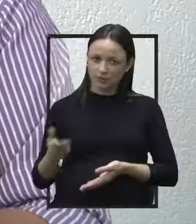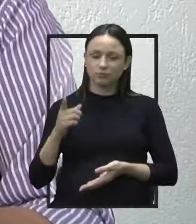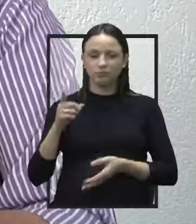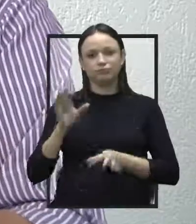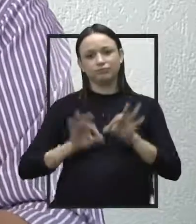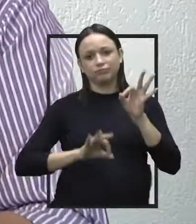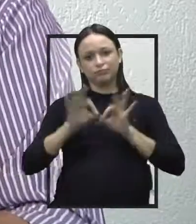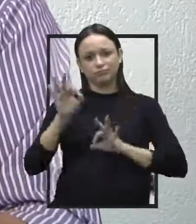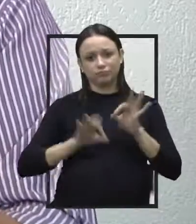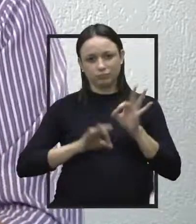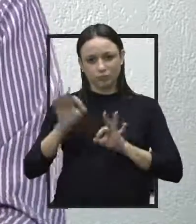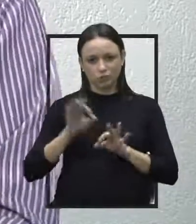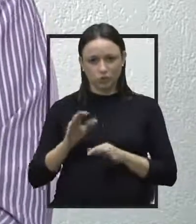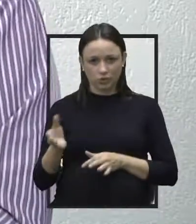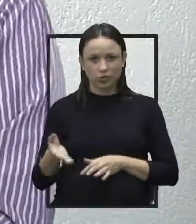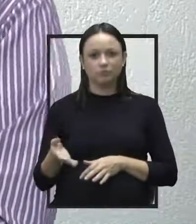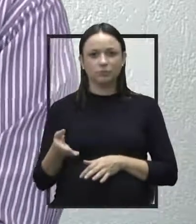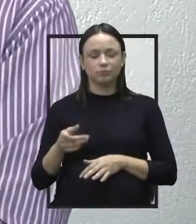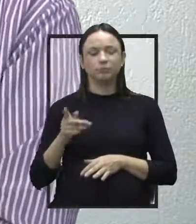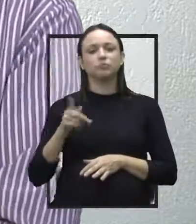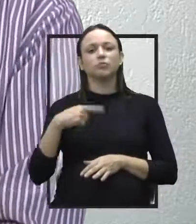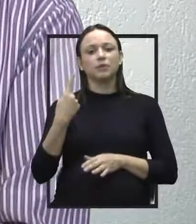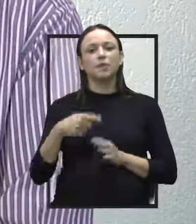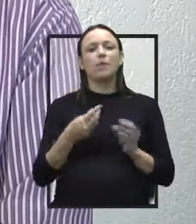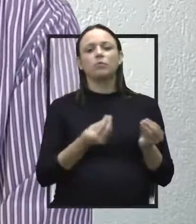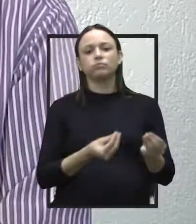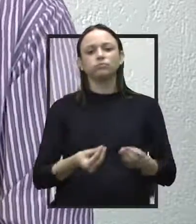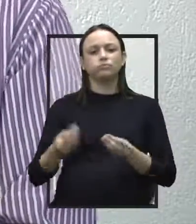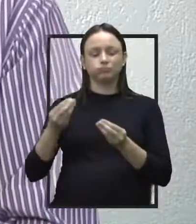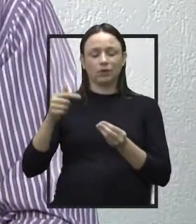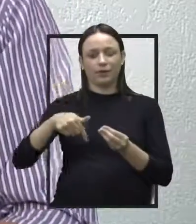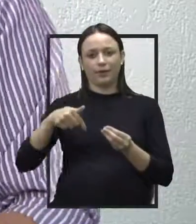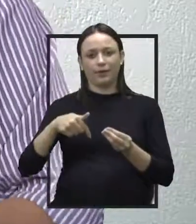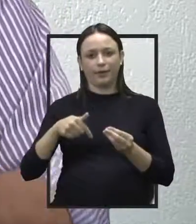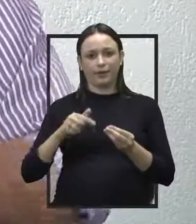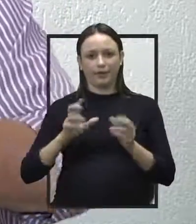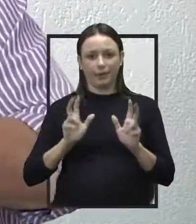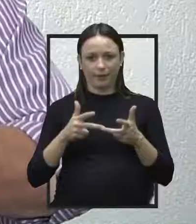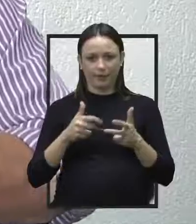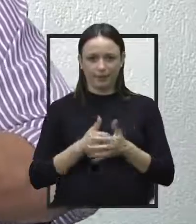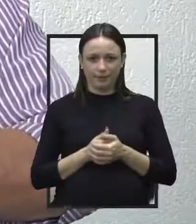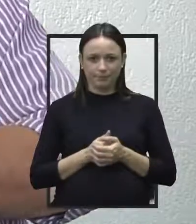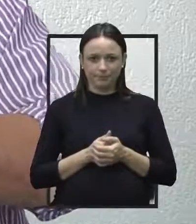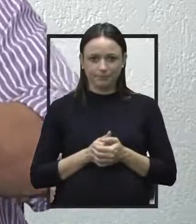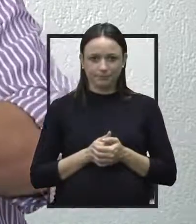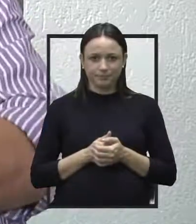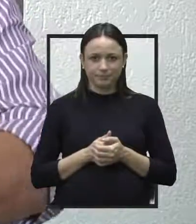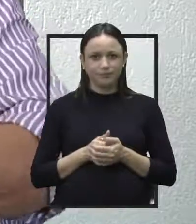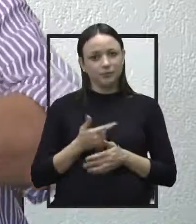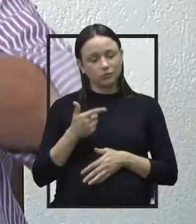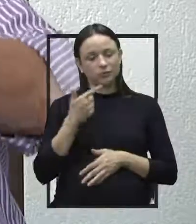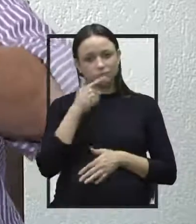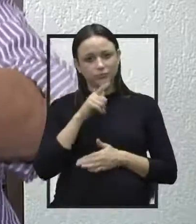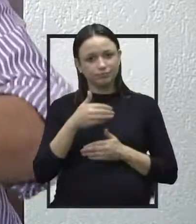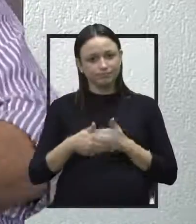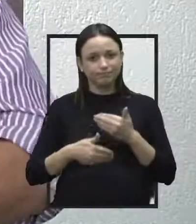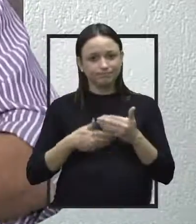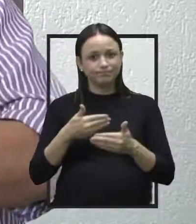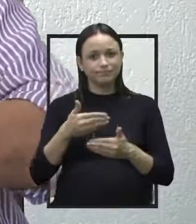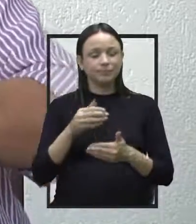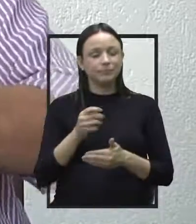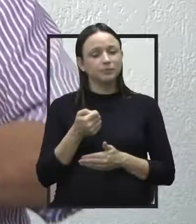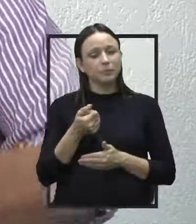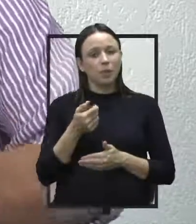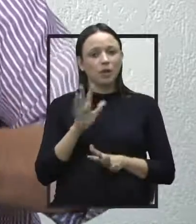para a elaboração dos projetos, depois o encaminhamento à Câmara. Então, está andando, mas deixar bem